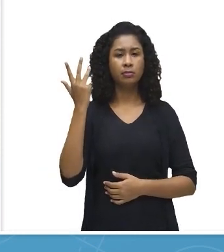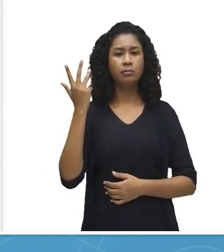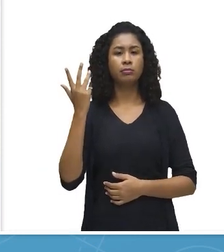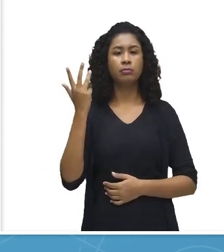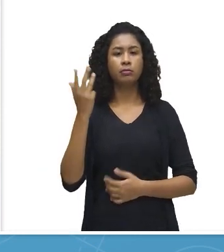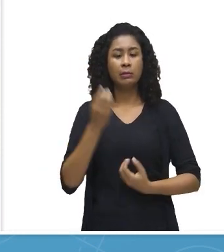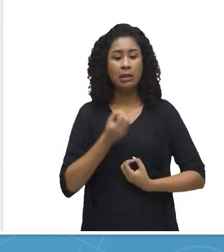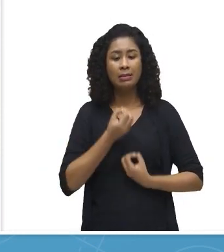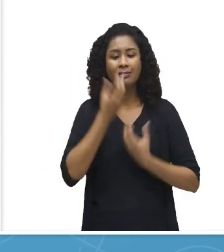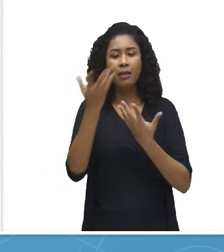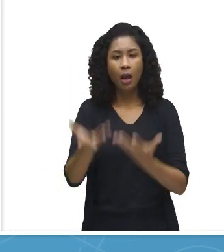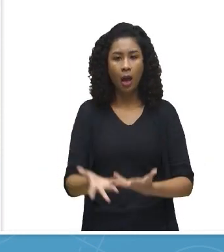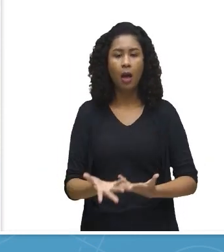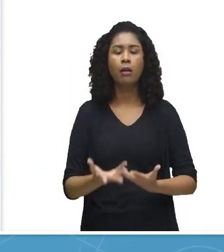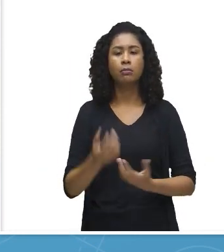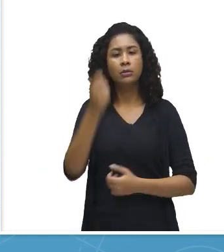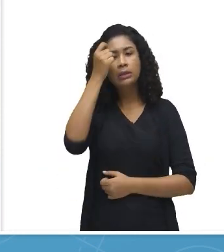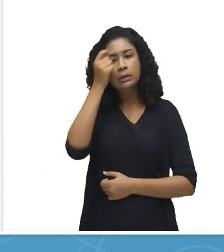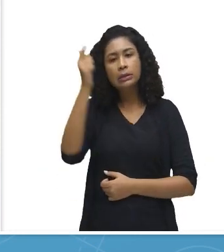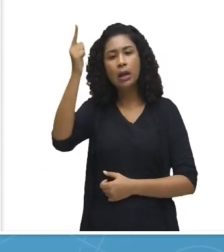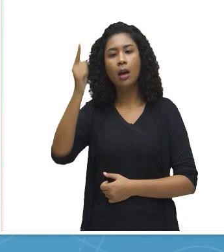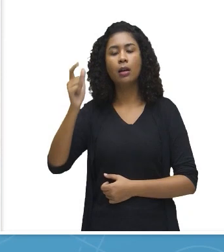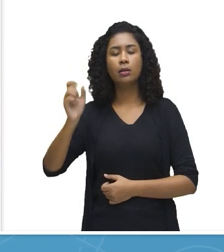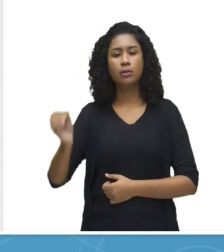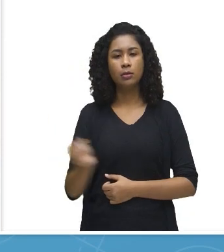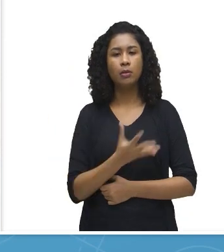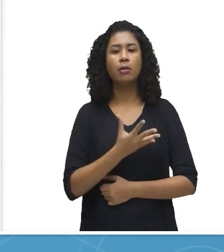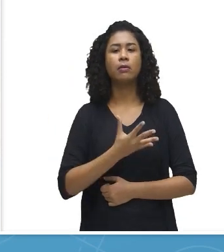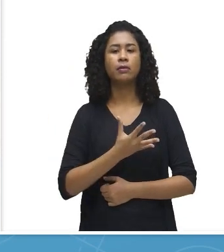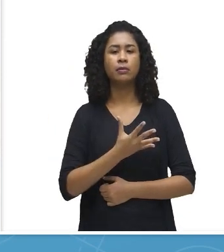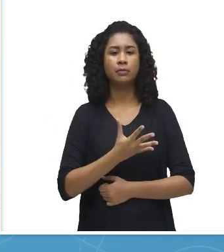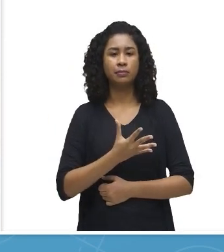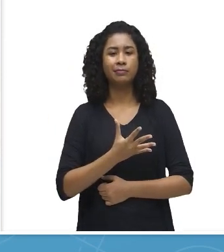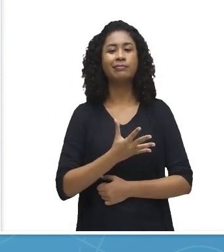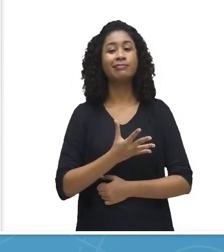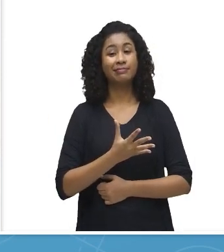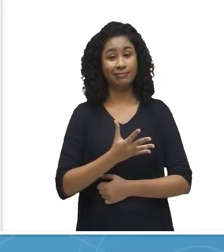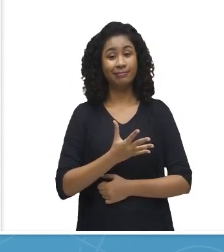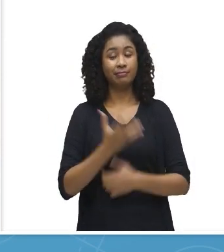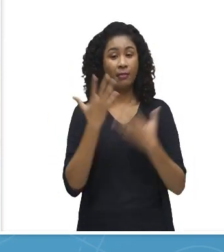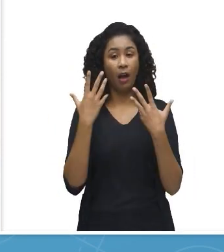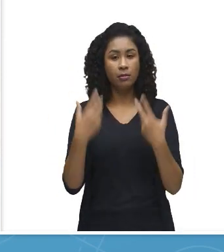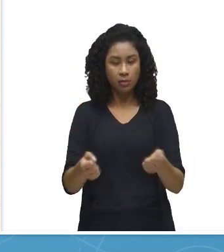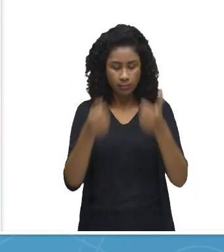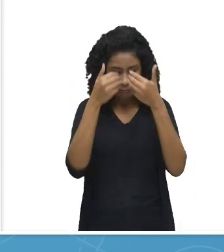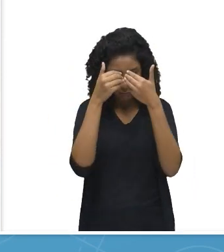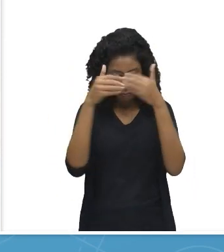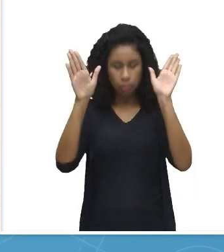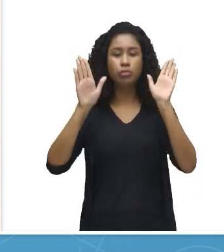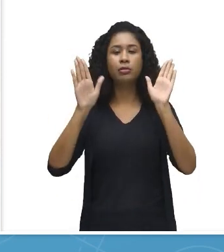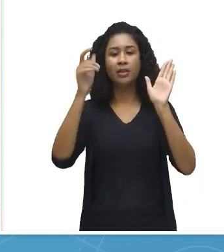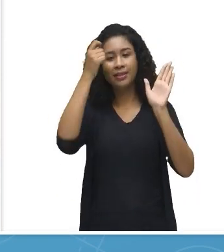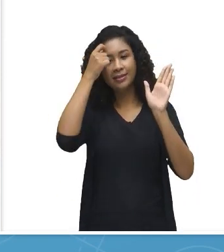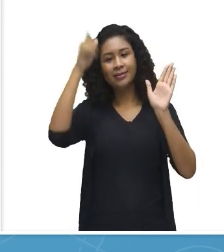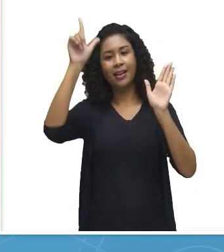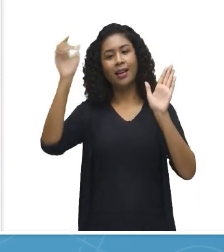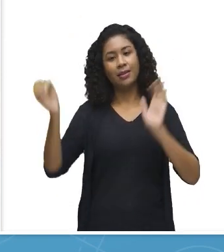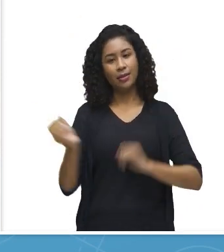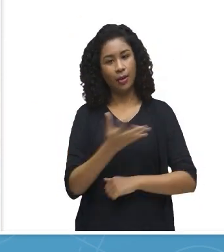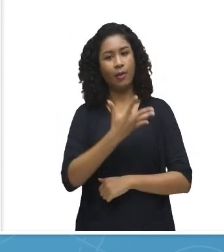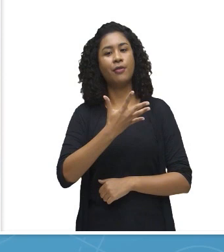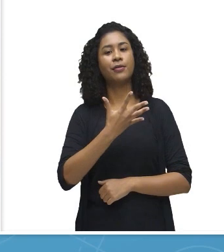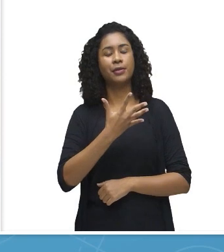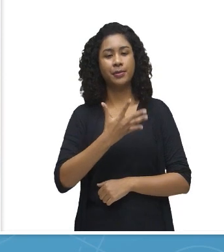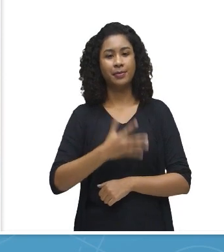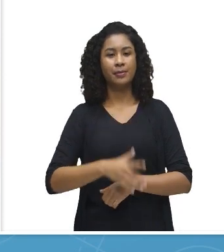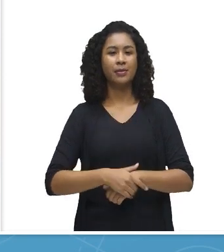dando um up para novas ideias. As novas ideias,